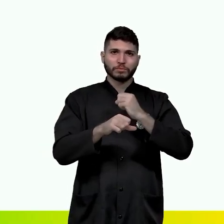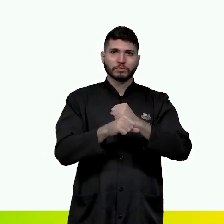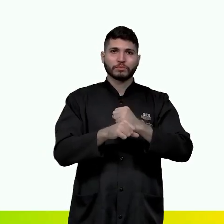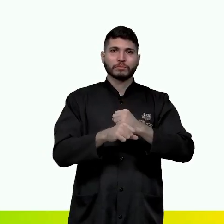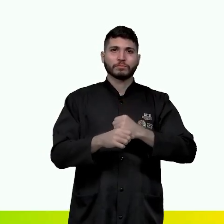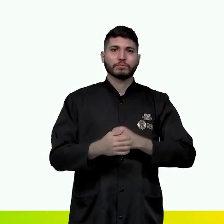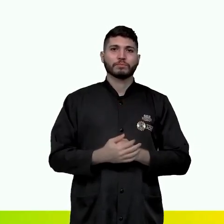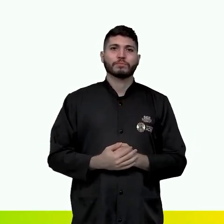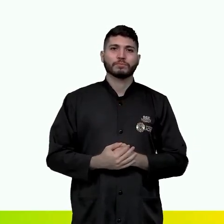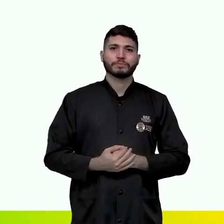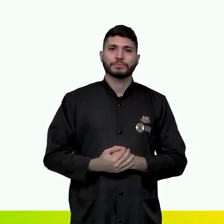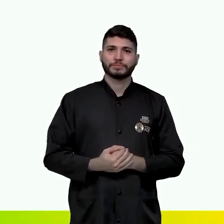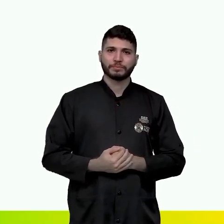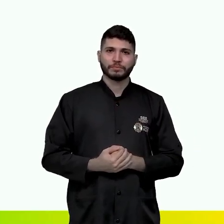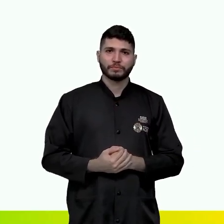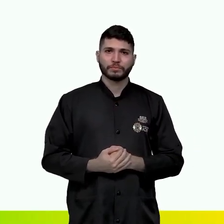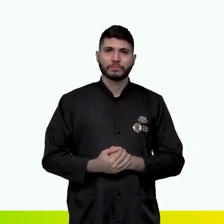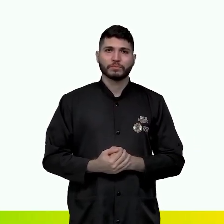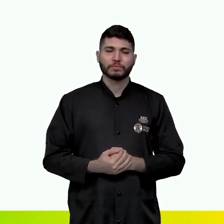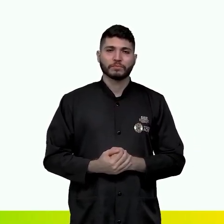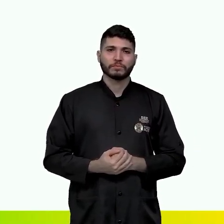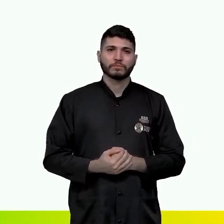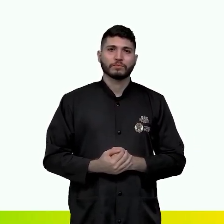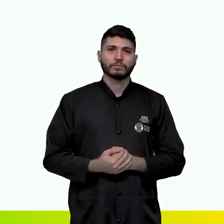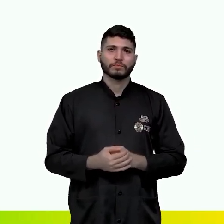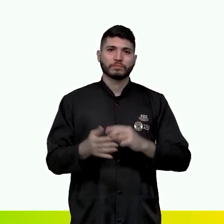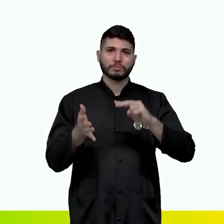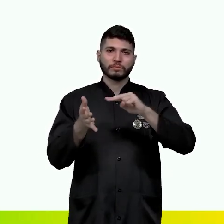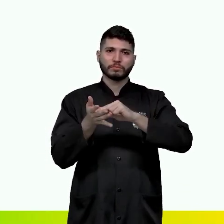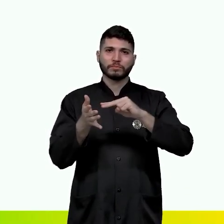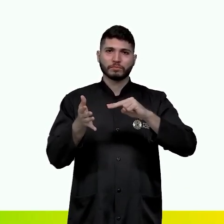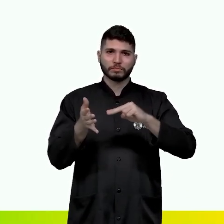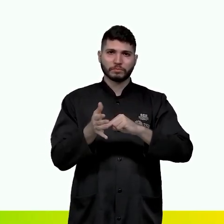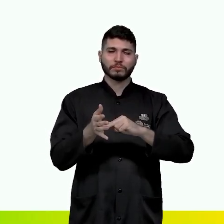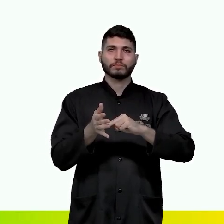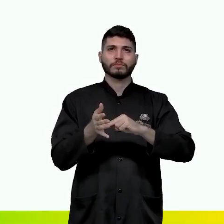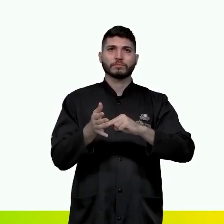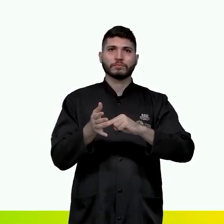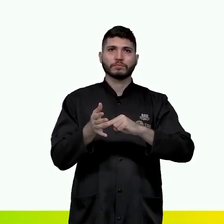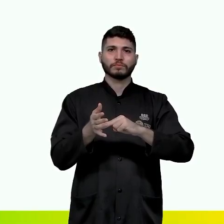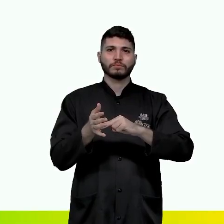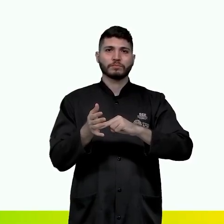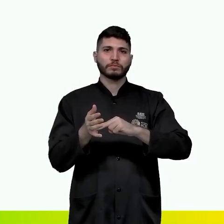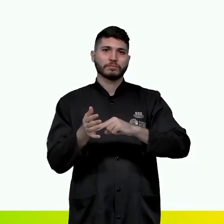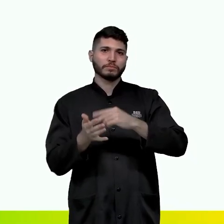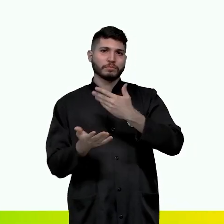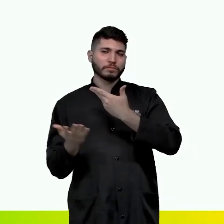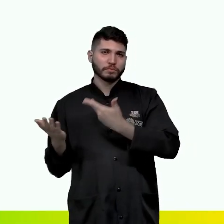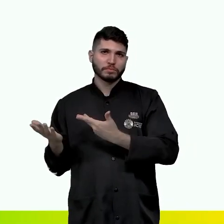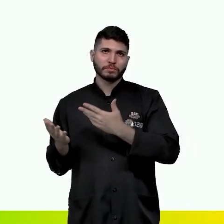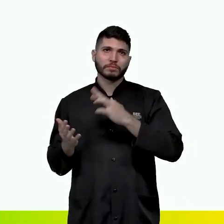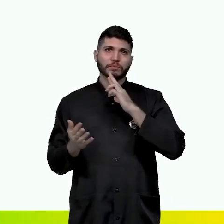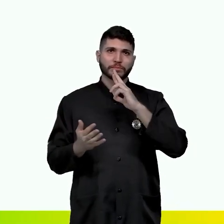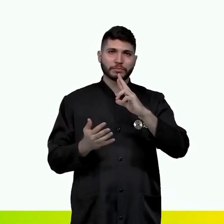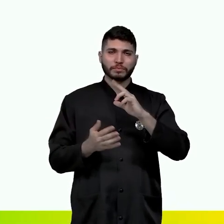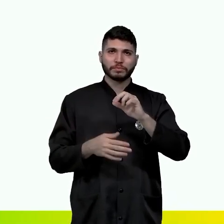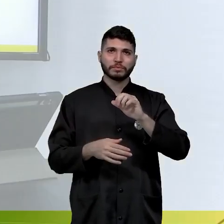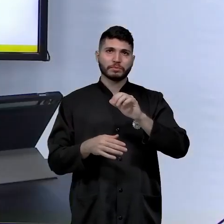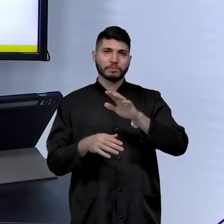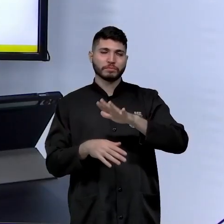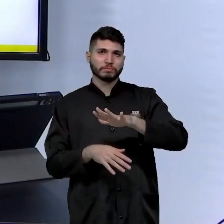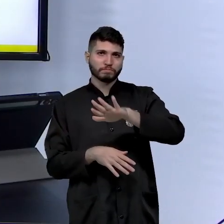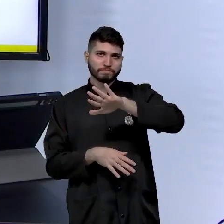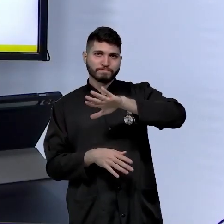raiz de 3. Então, nesse prisma aqui, essa é a área lateral do prisma. Eu